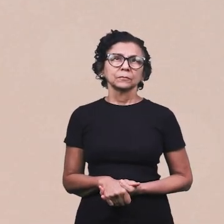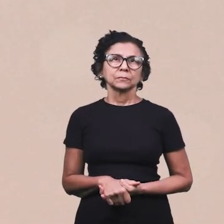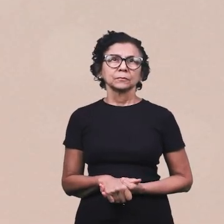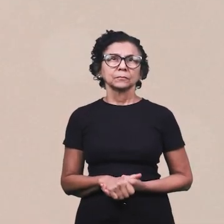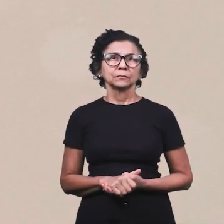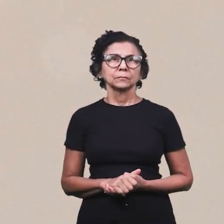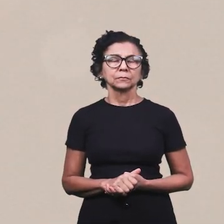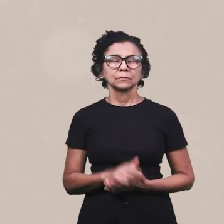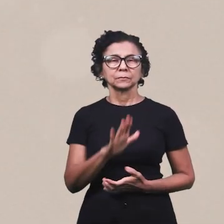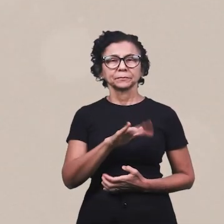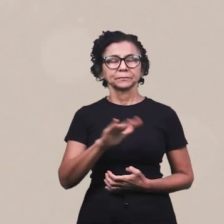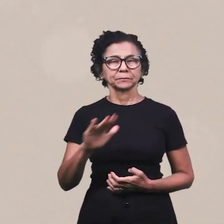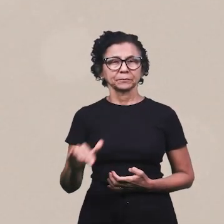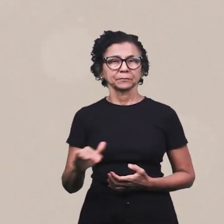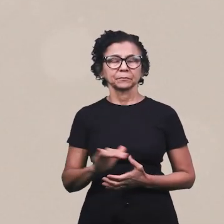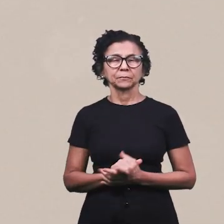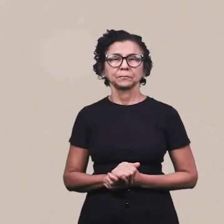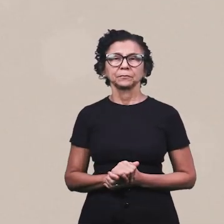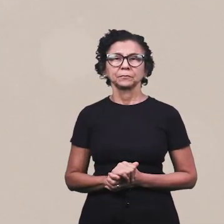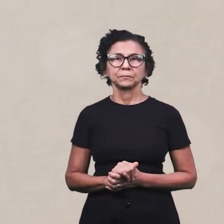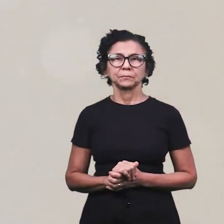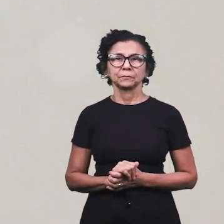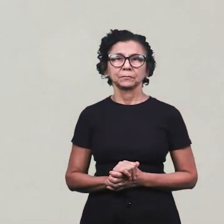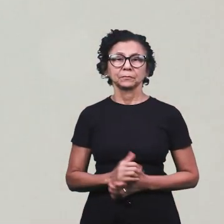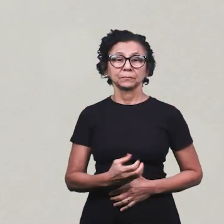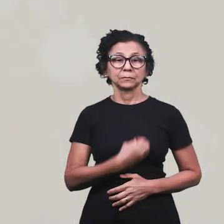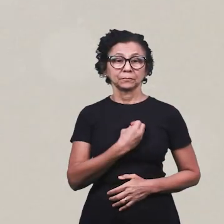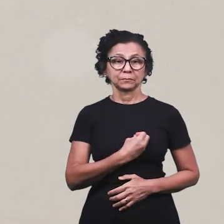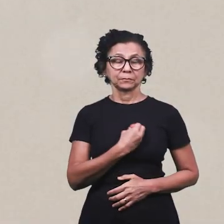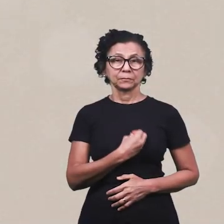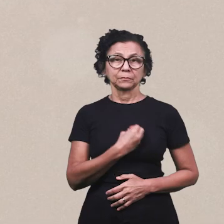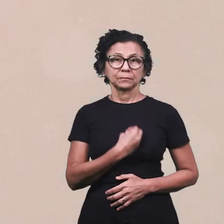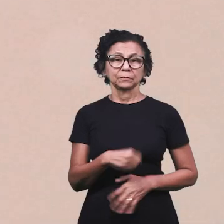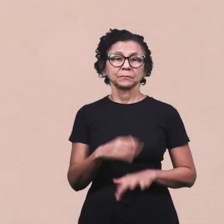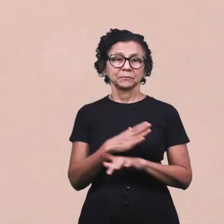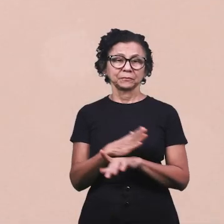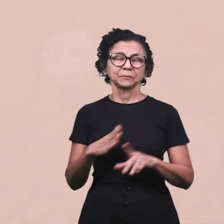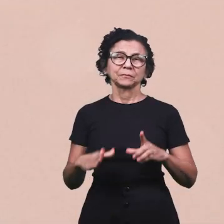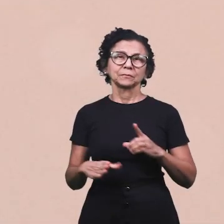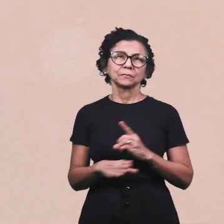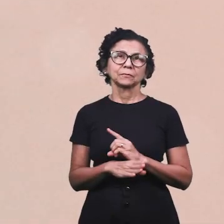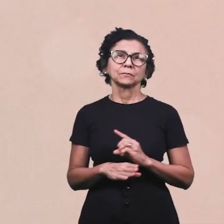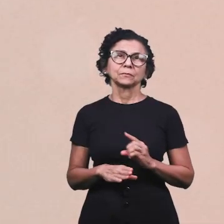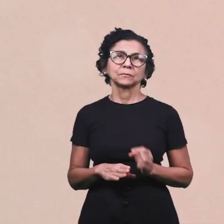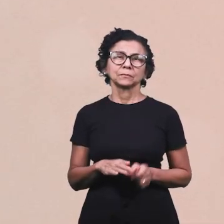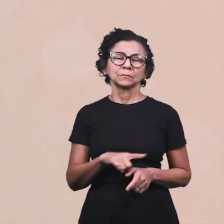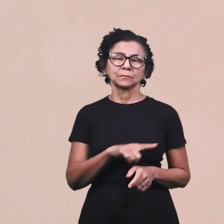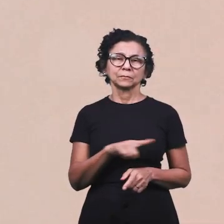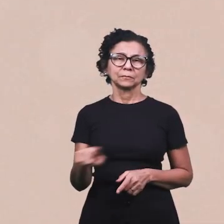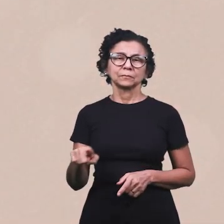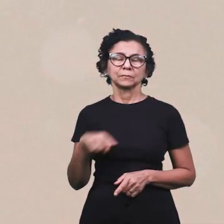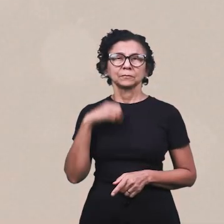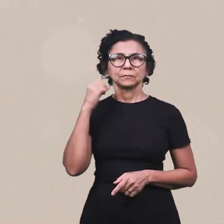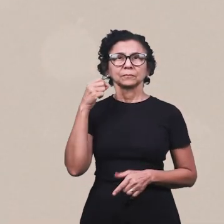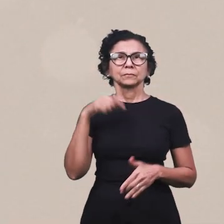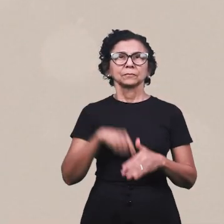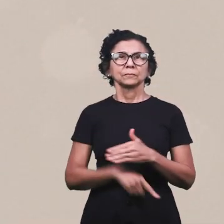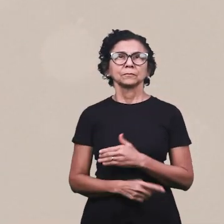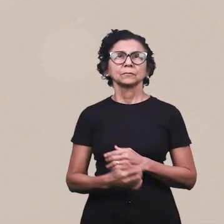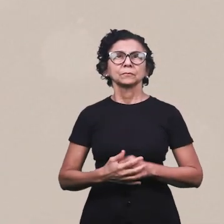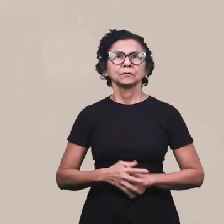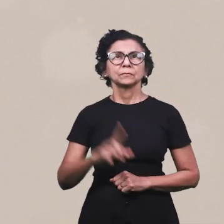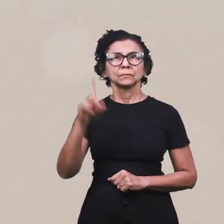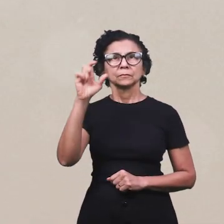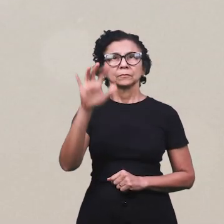amanhã, são a igreja de hoje. Mas ainda hoje, o Senhor já nos concede profundas experiências com essa classe tão